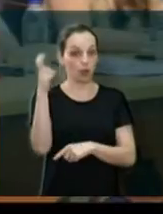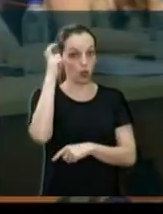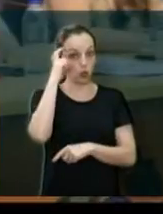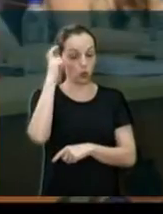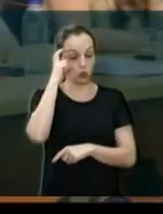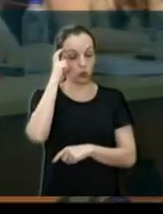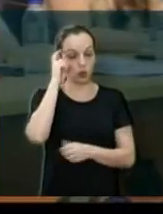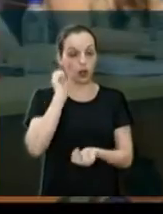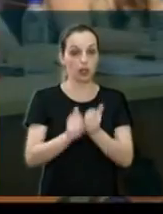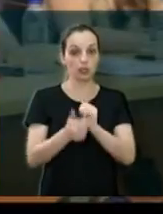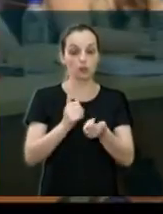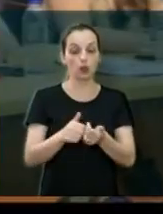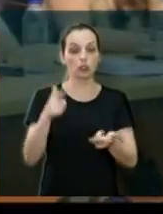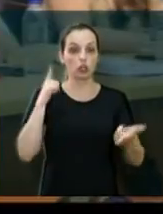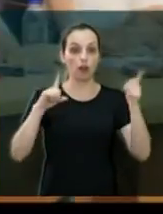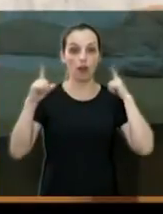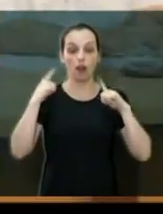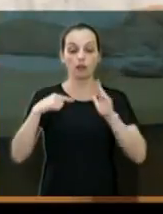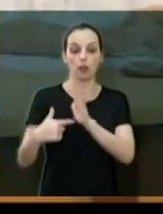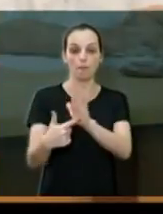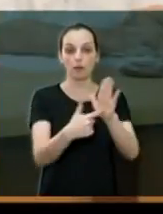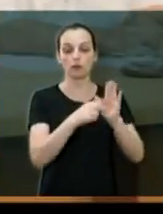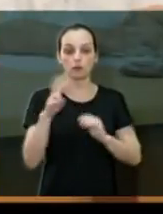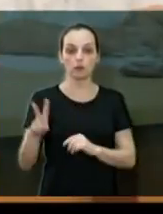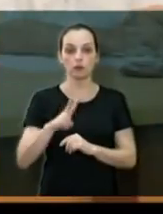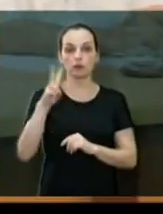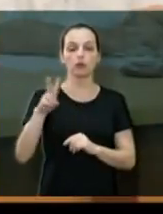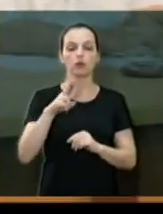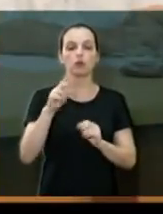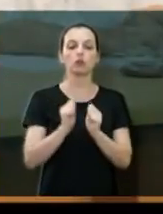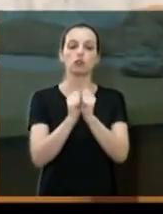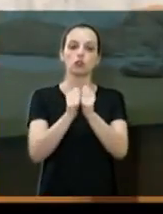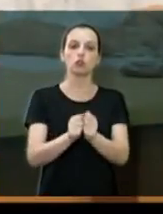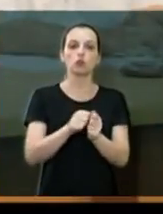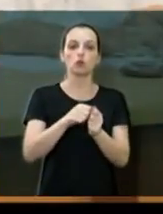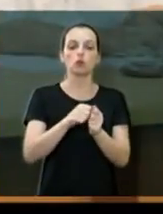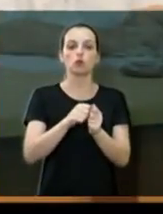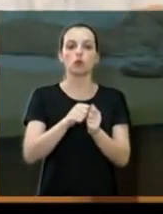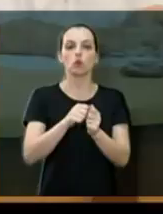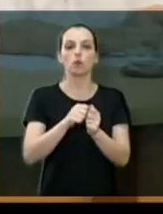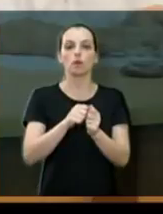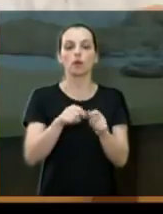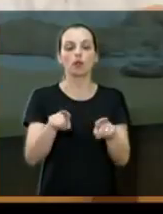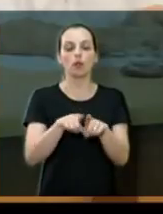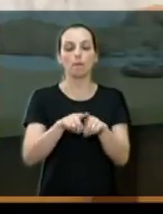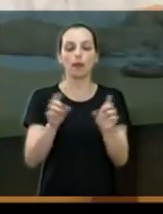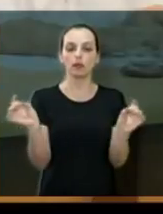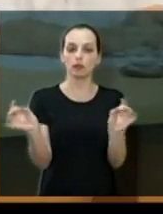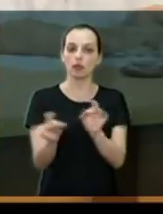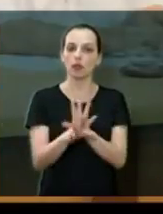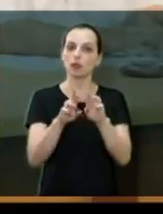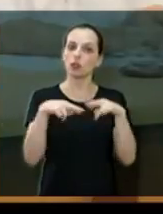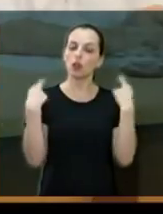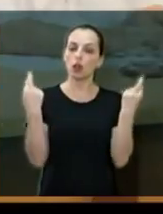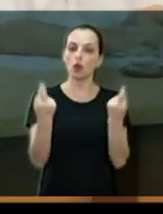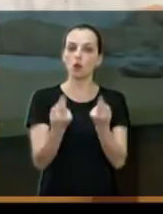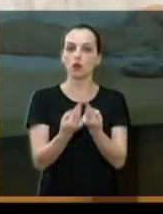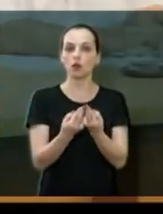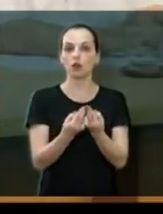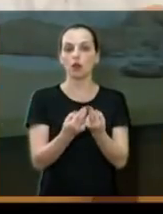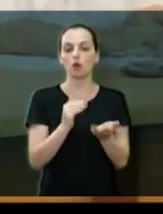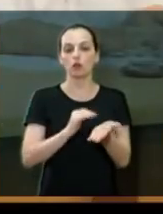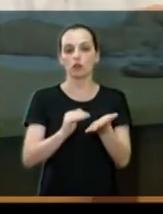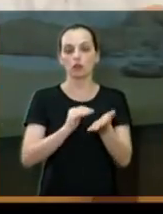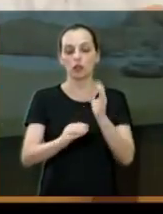Esportes e Lazer, Dicão apresentou os valores da Secretaria junto com Milena Simeone. Encerrando a audiência, a